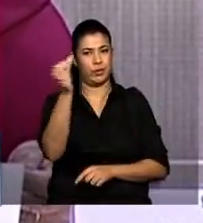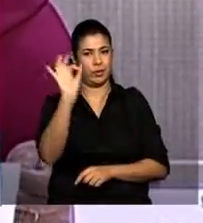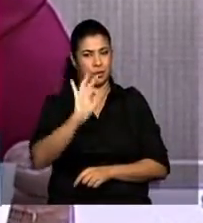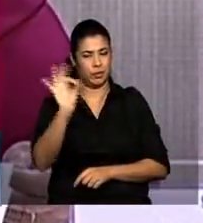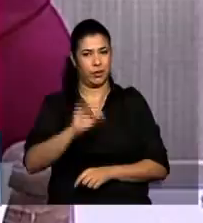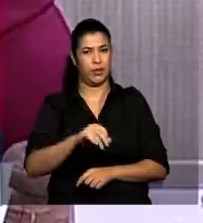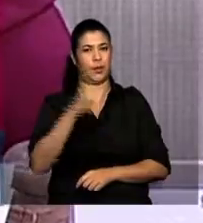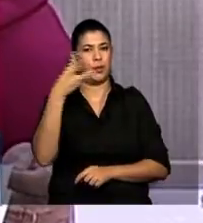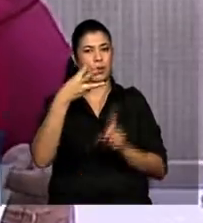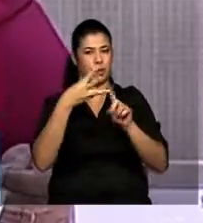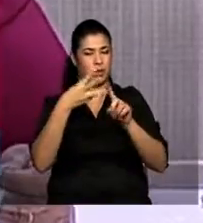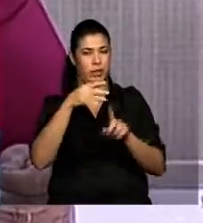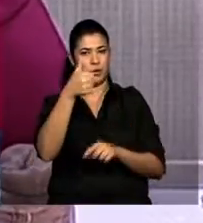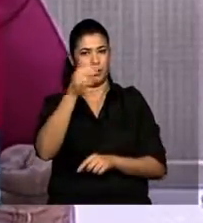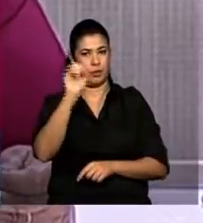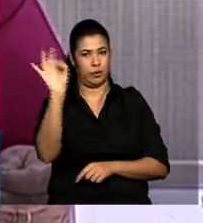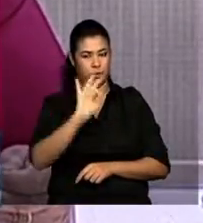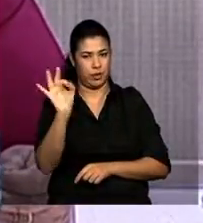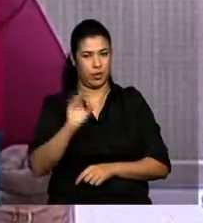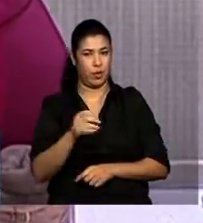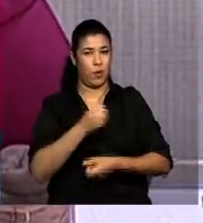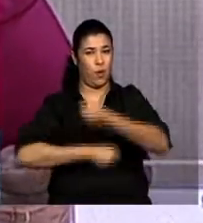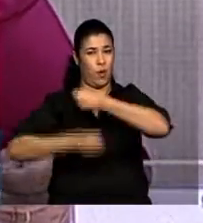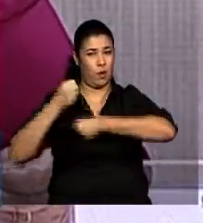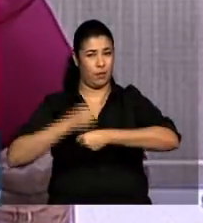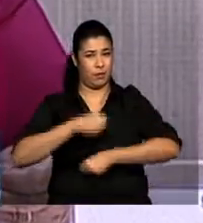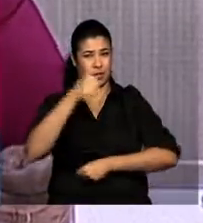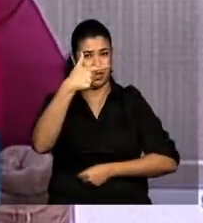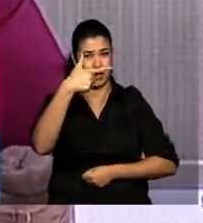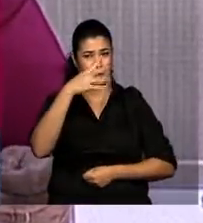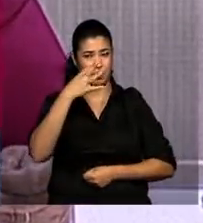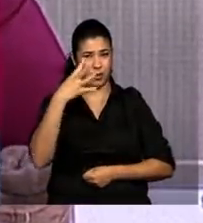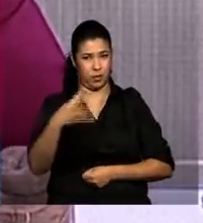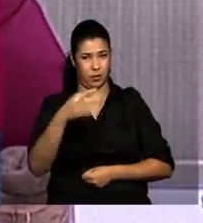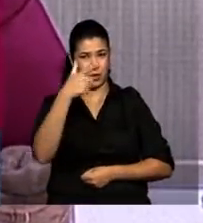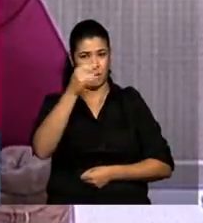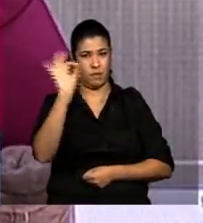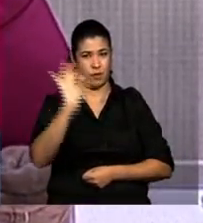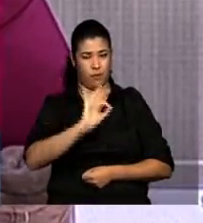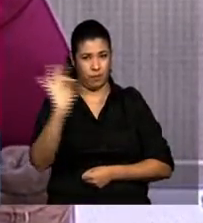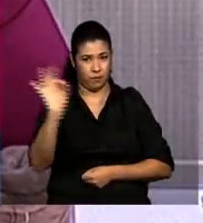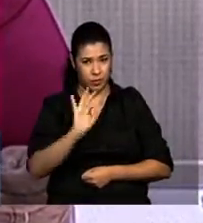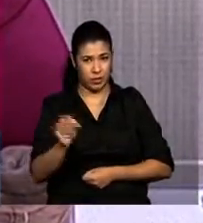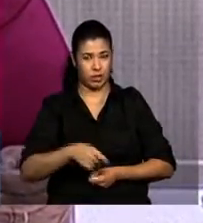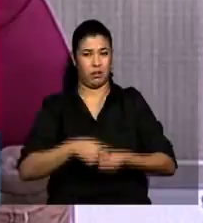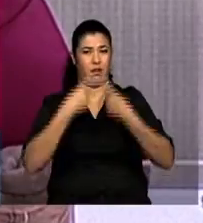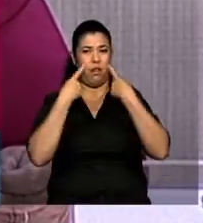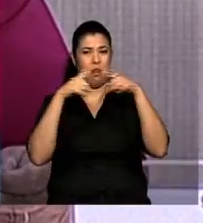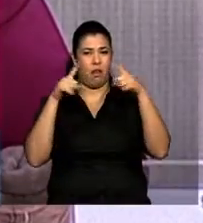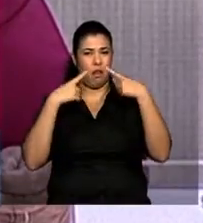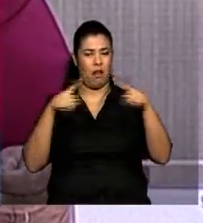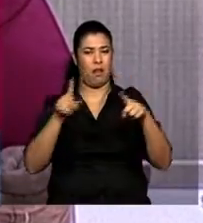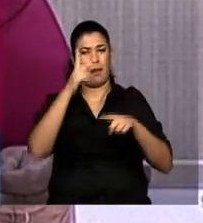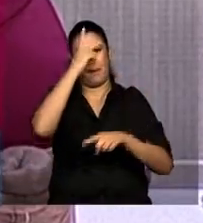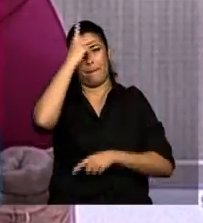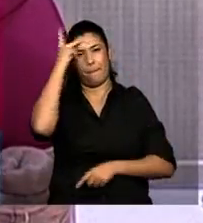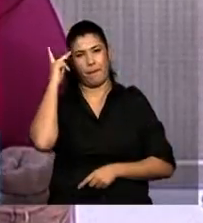terceiro, 18%, e no ano passado, 20% das denúncias foram